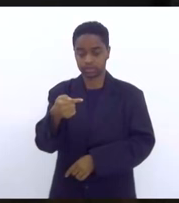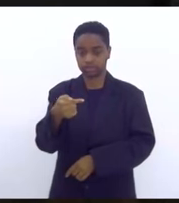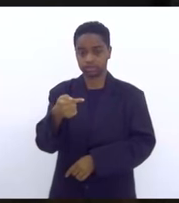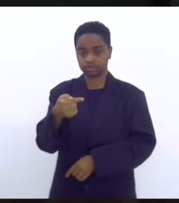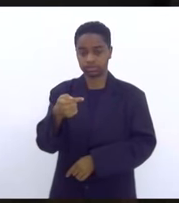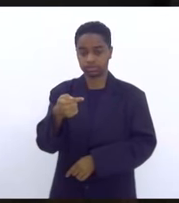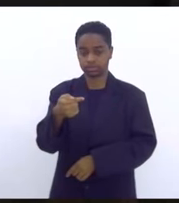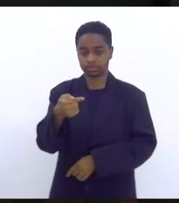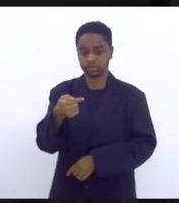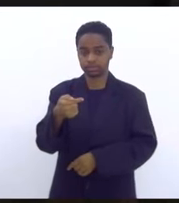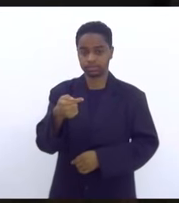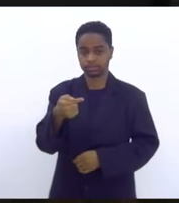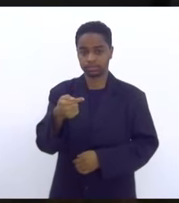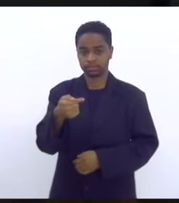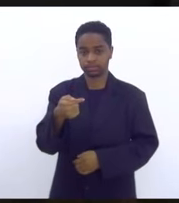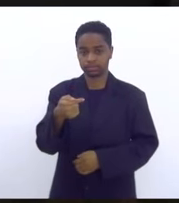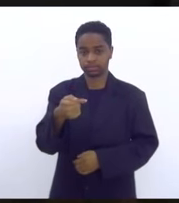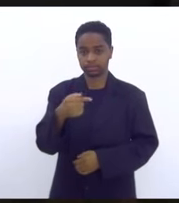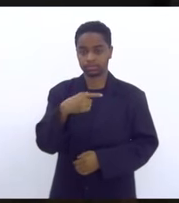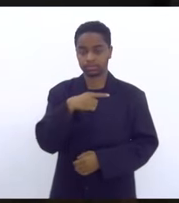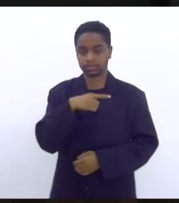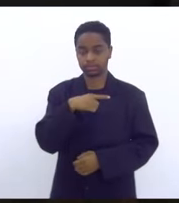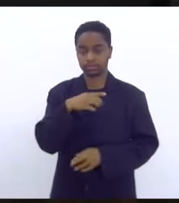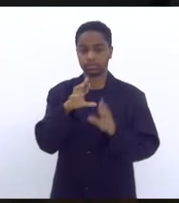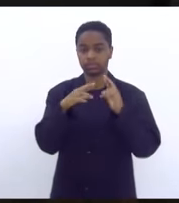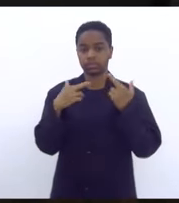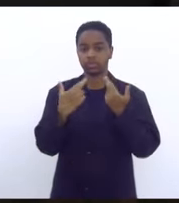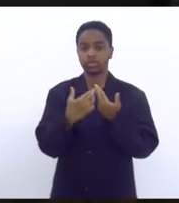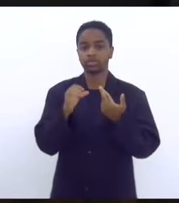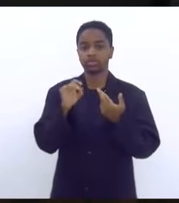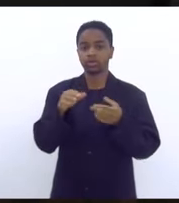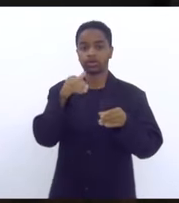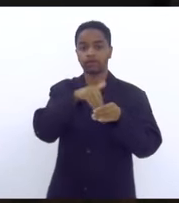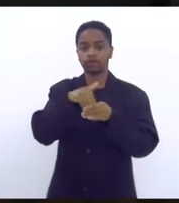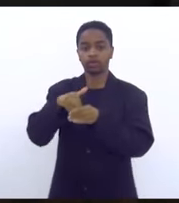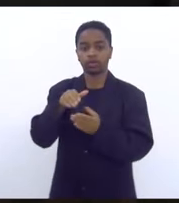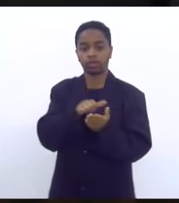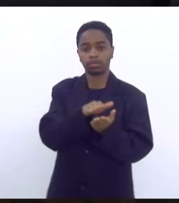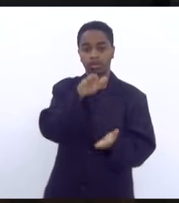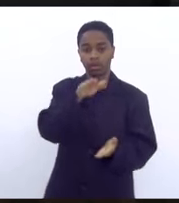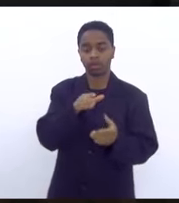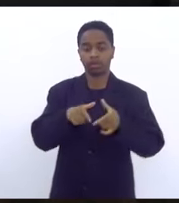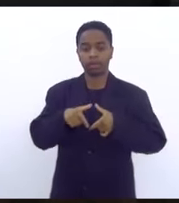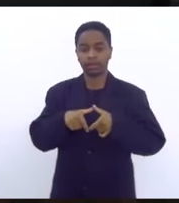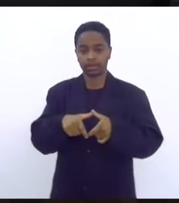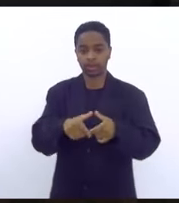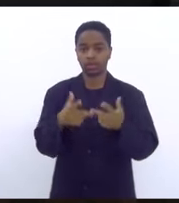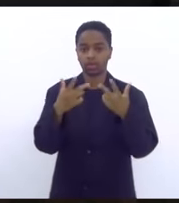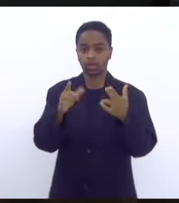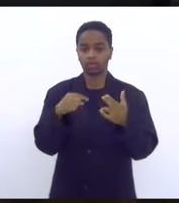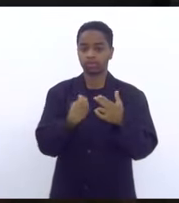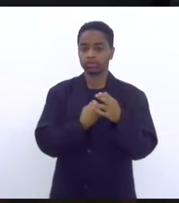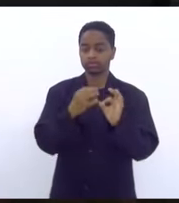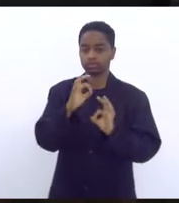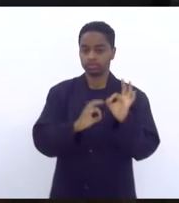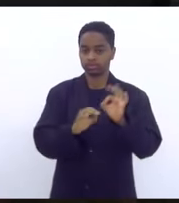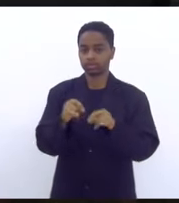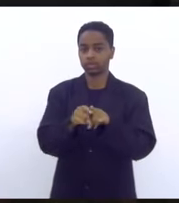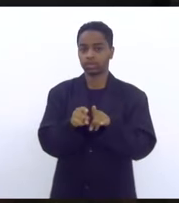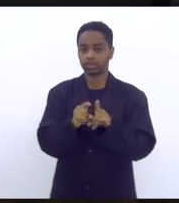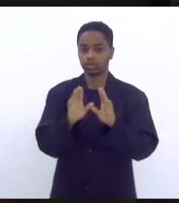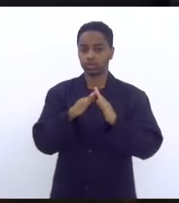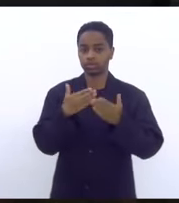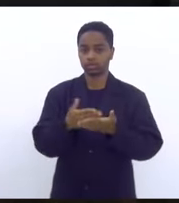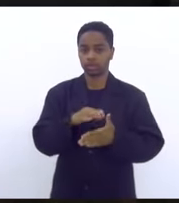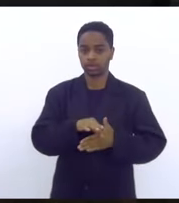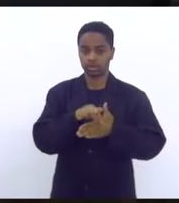ser a sessão só das medalhas de votação em bloco, conforme a gente ajustou também, já vem falando no Colégio de Líderes.